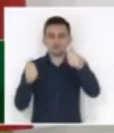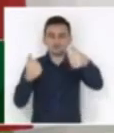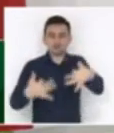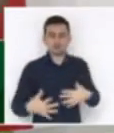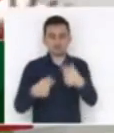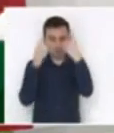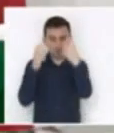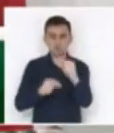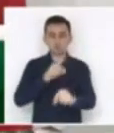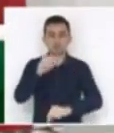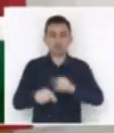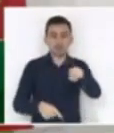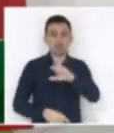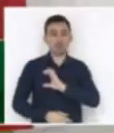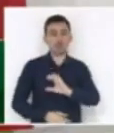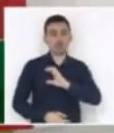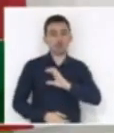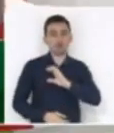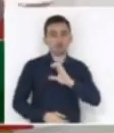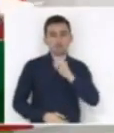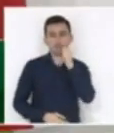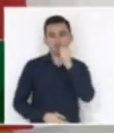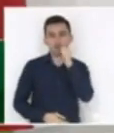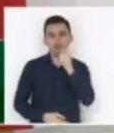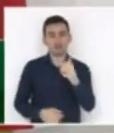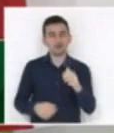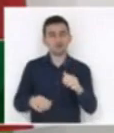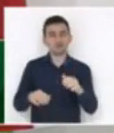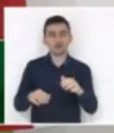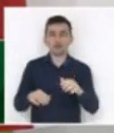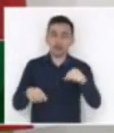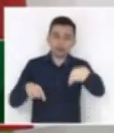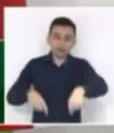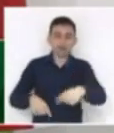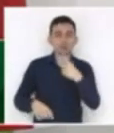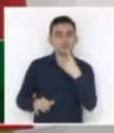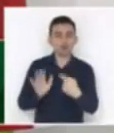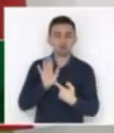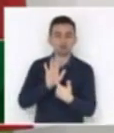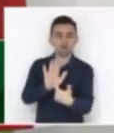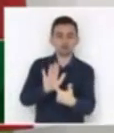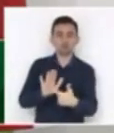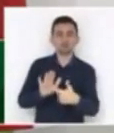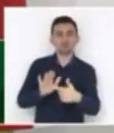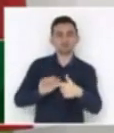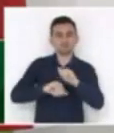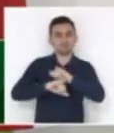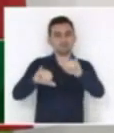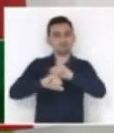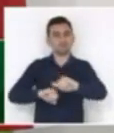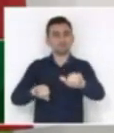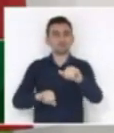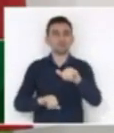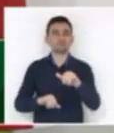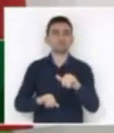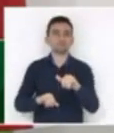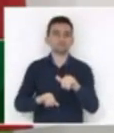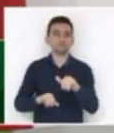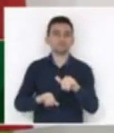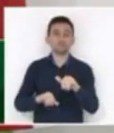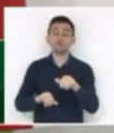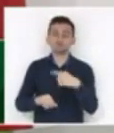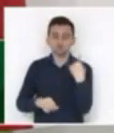ou nós, parlamentares, que ficamos aqui denunciando e acolhendo as denúncias. Nós vamos percorrer